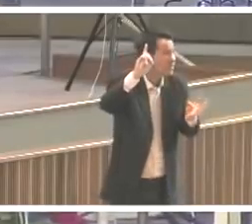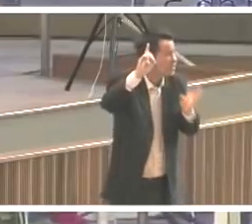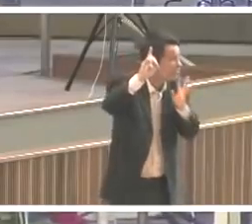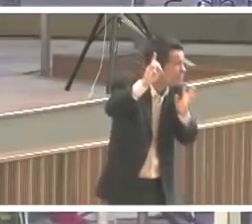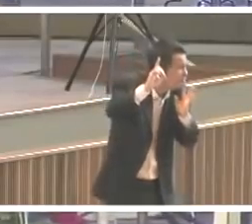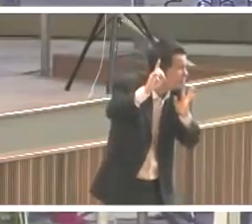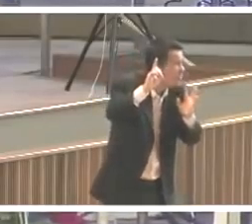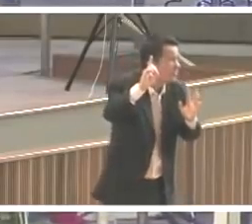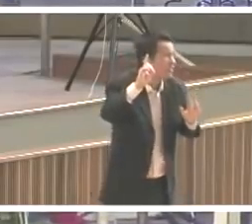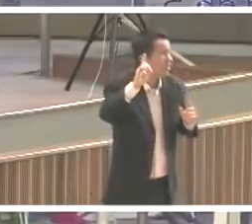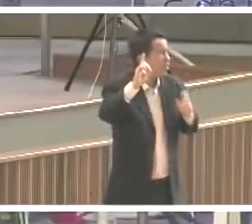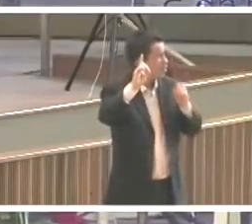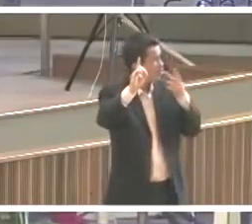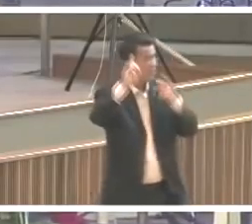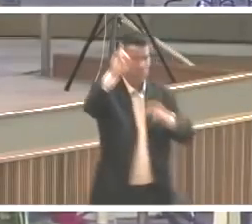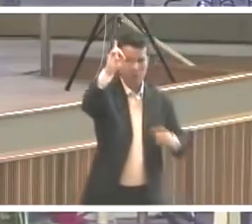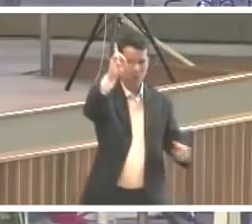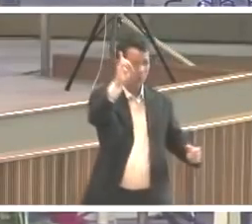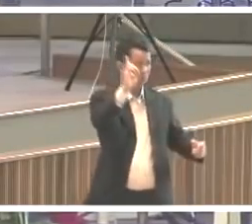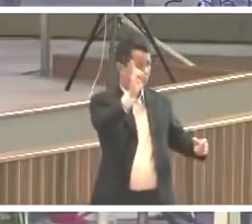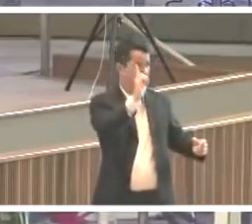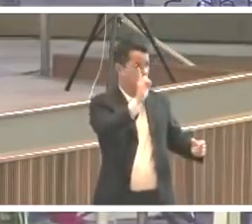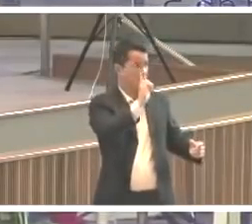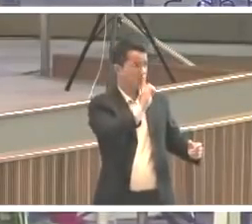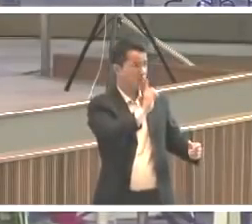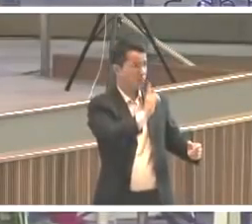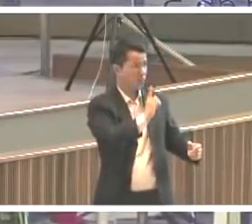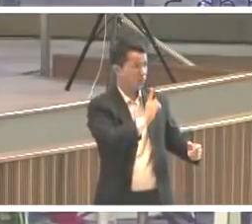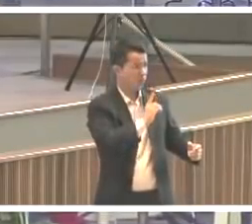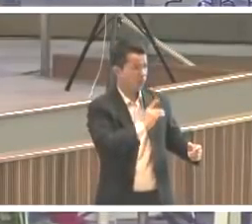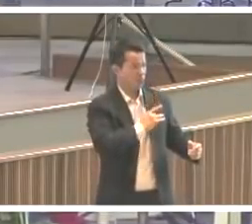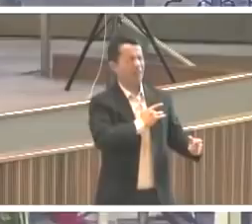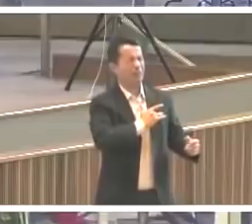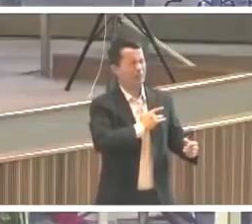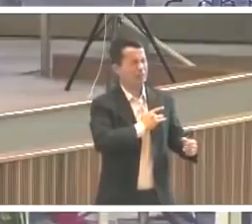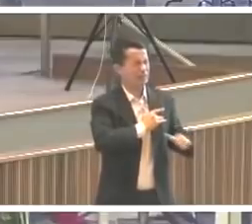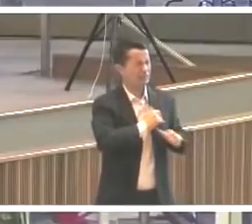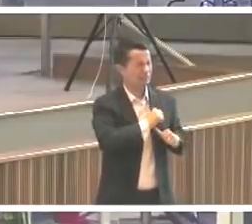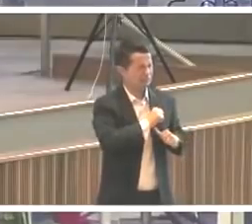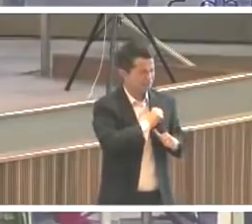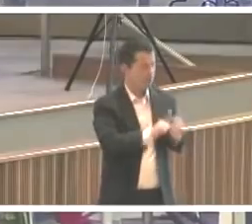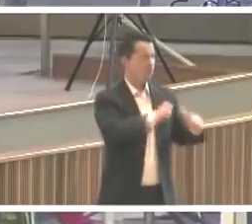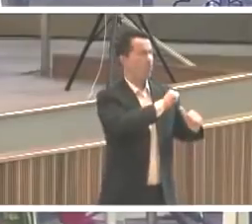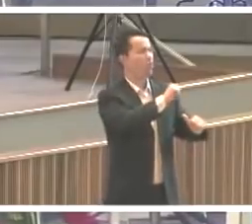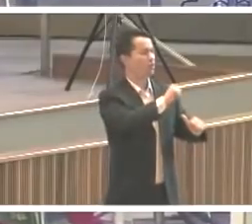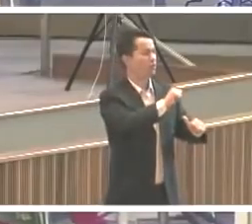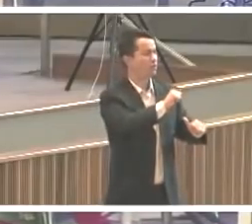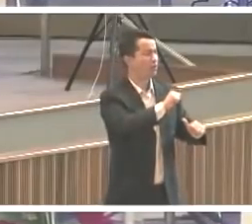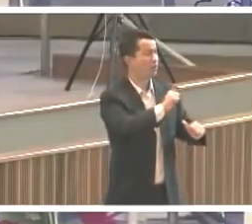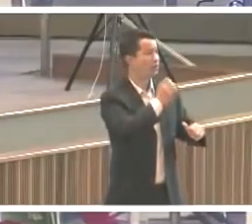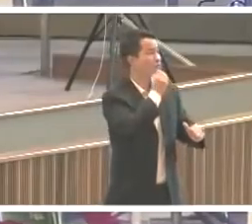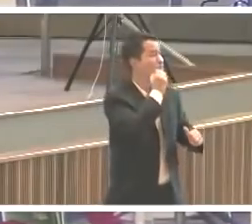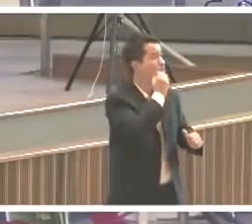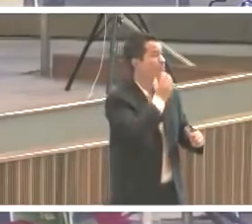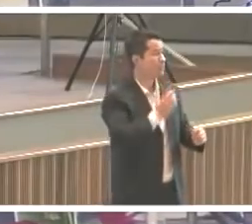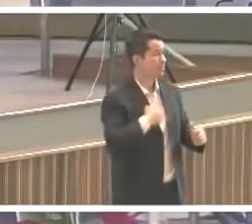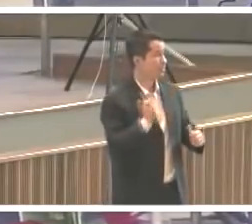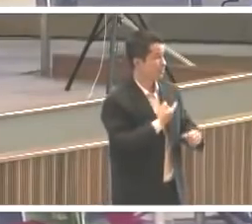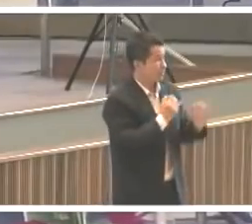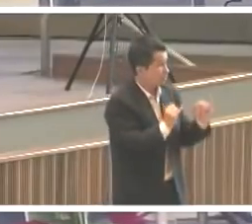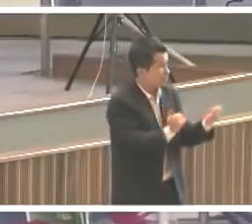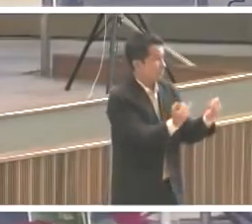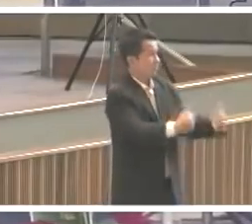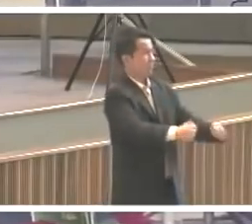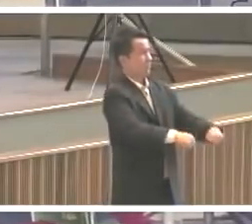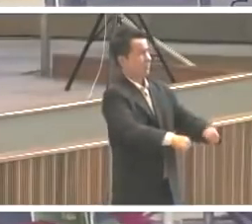transformados pela graça, oportunidades de entender a sua soberania, oportunidades de